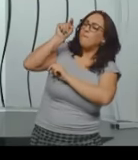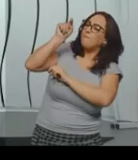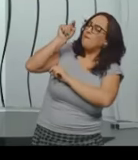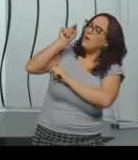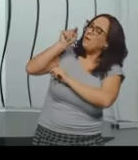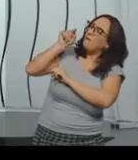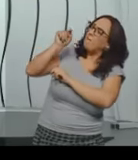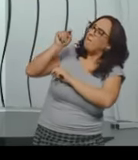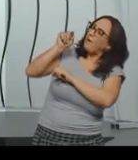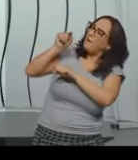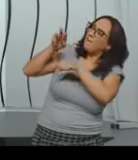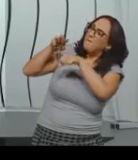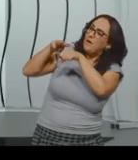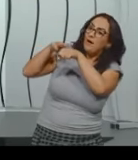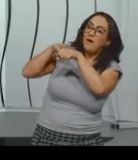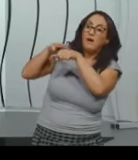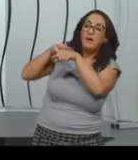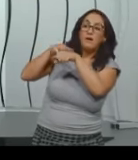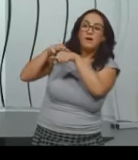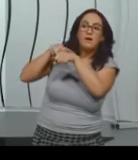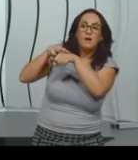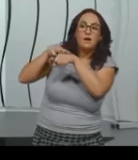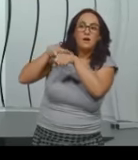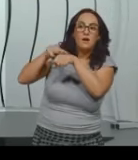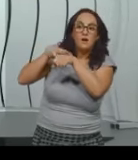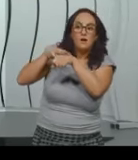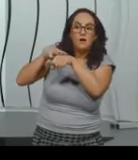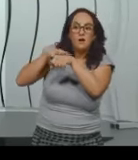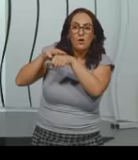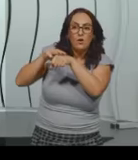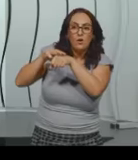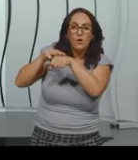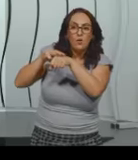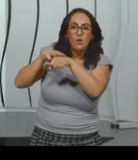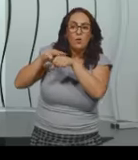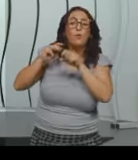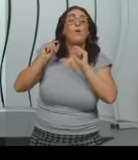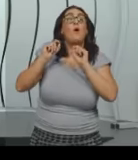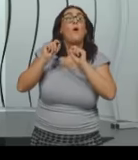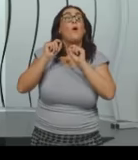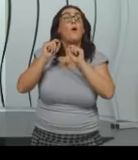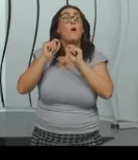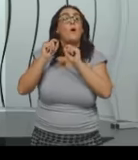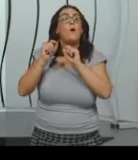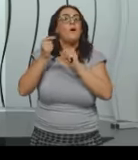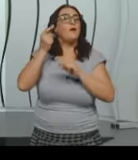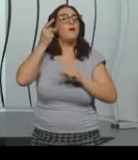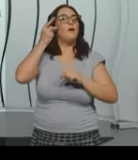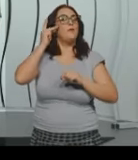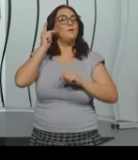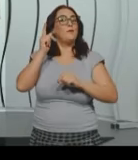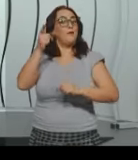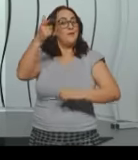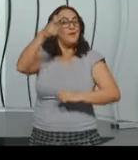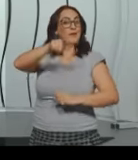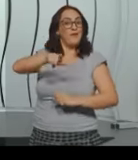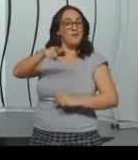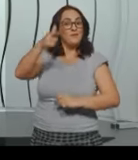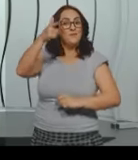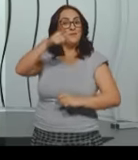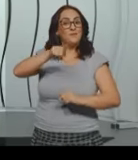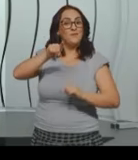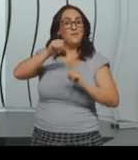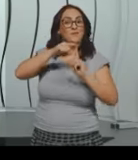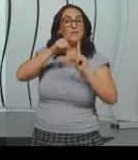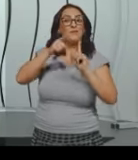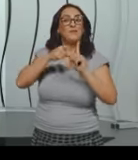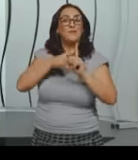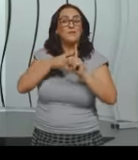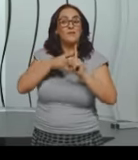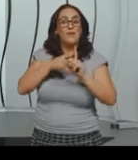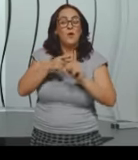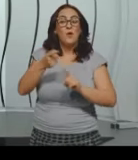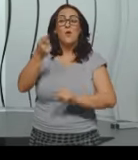vai? Aquilo ali então vai ser uma estrutura de reprodução que a gente vai ver aqui agora. Então olha só, a imagem